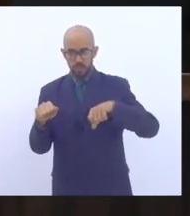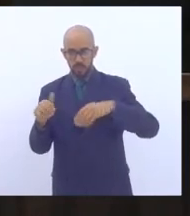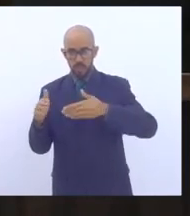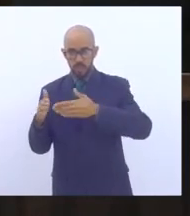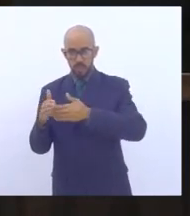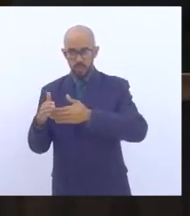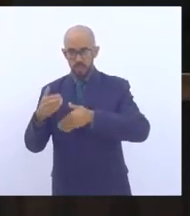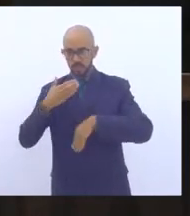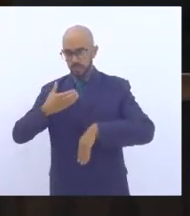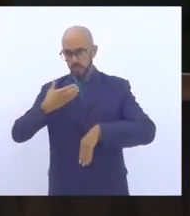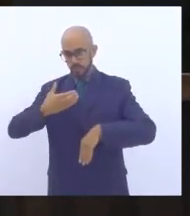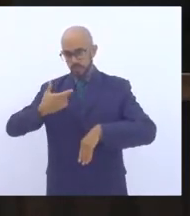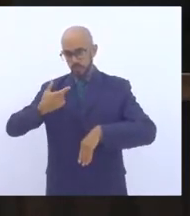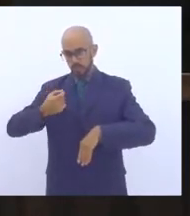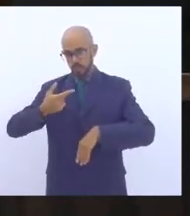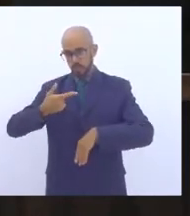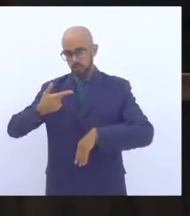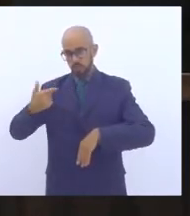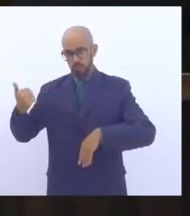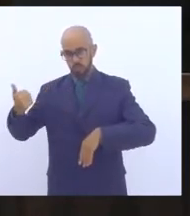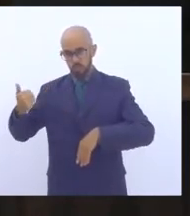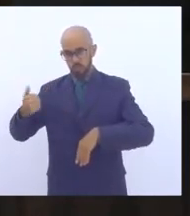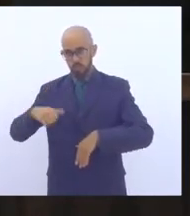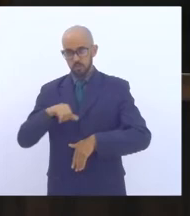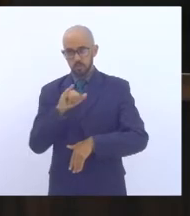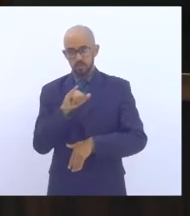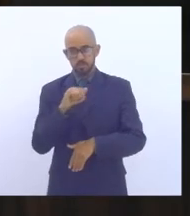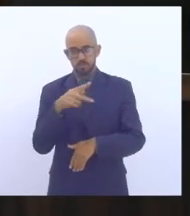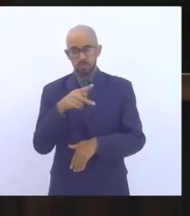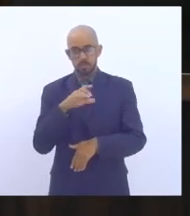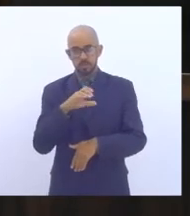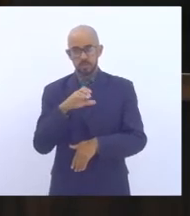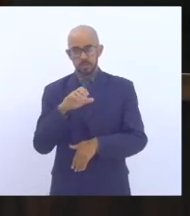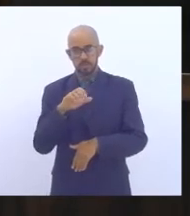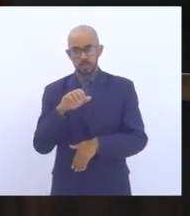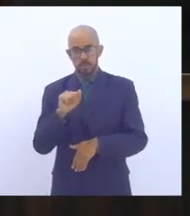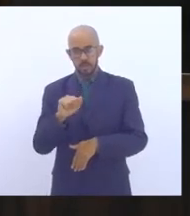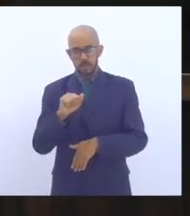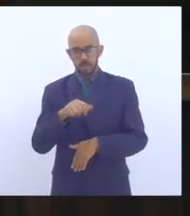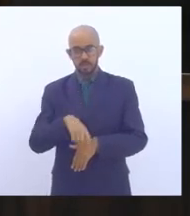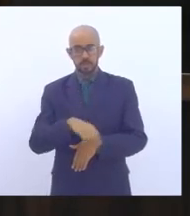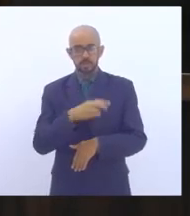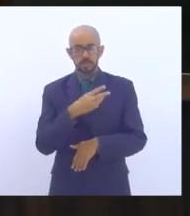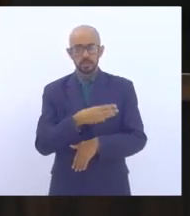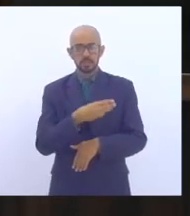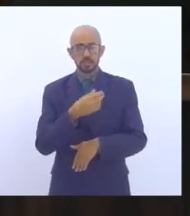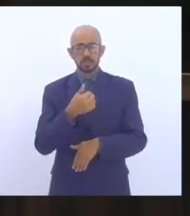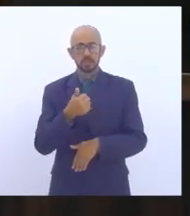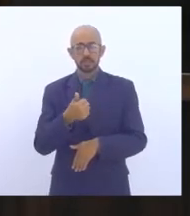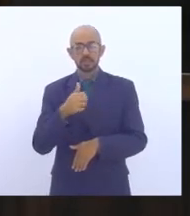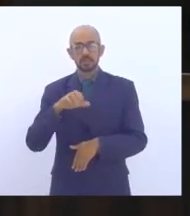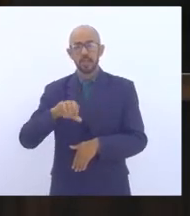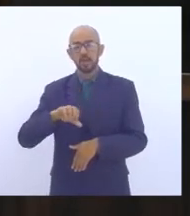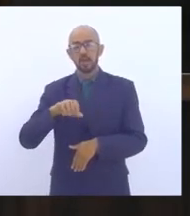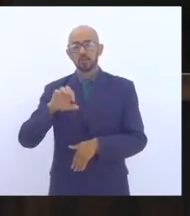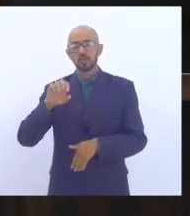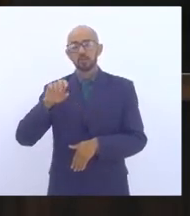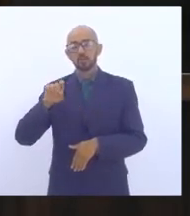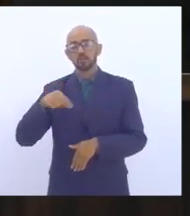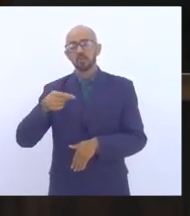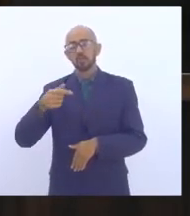dezembro de 2021 pelo IPCA seria da ordem de 300 e 19,7 por cento há